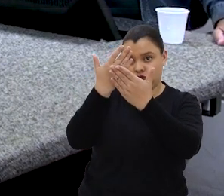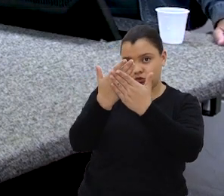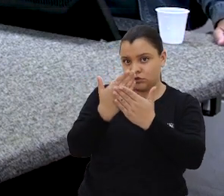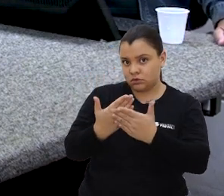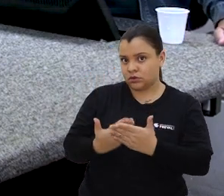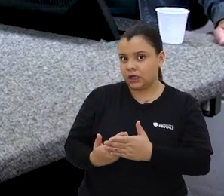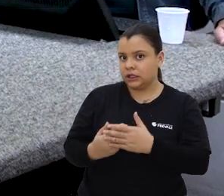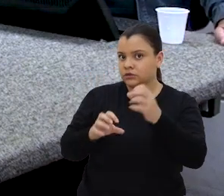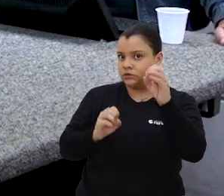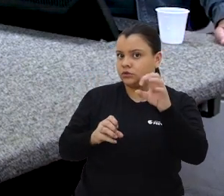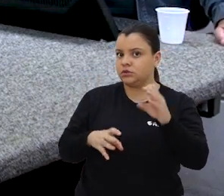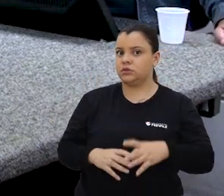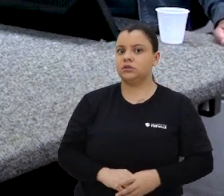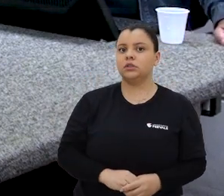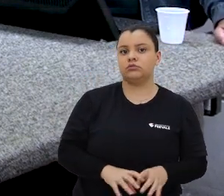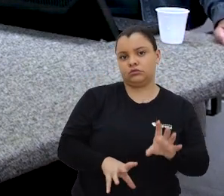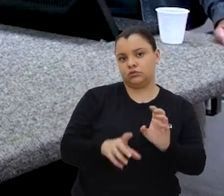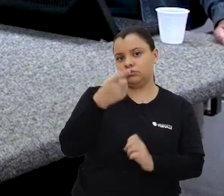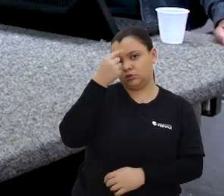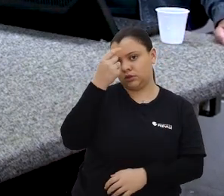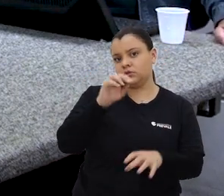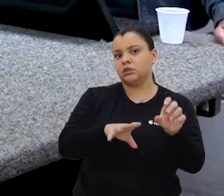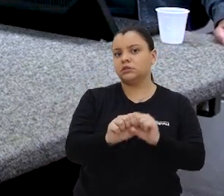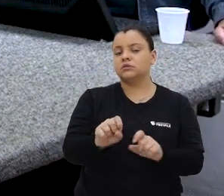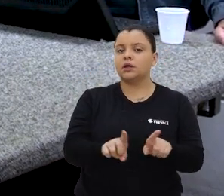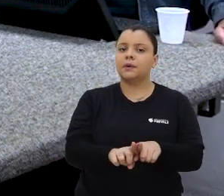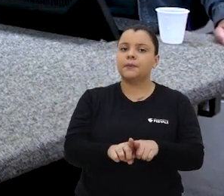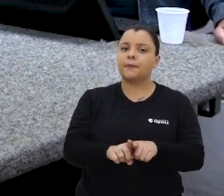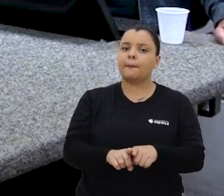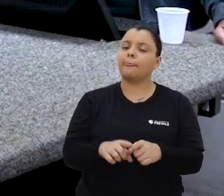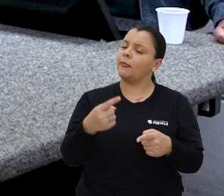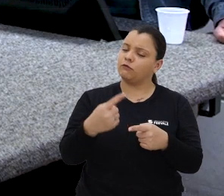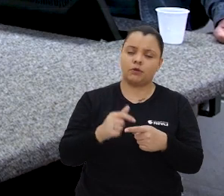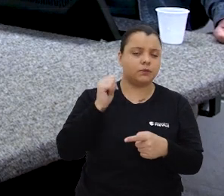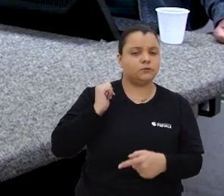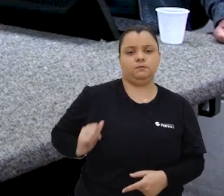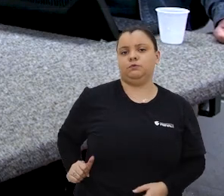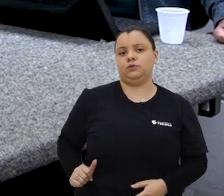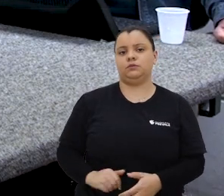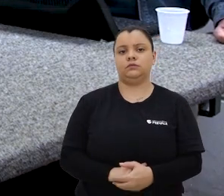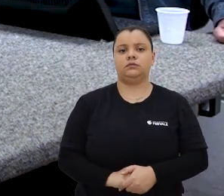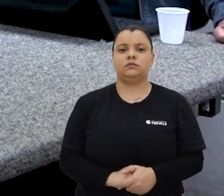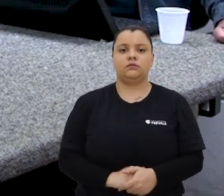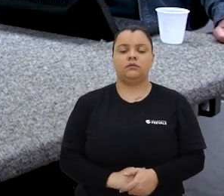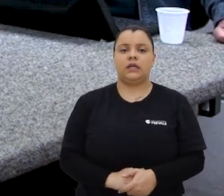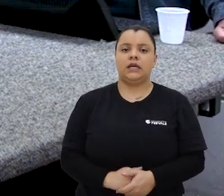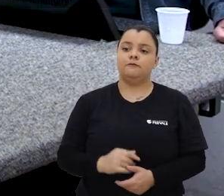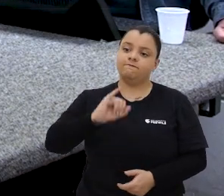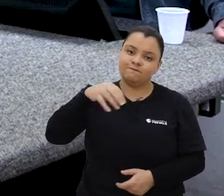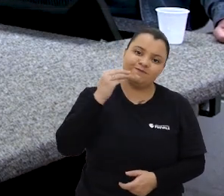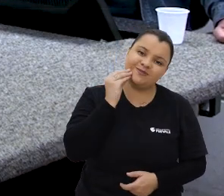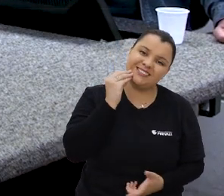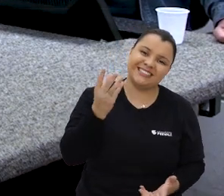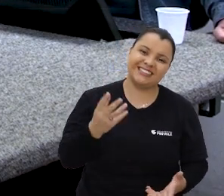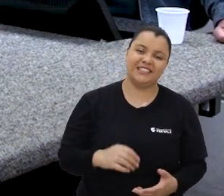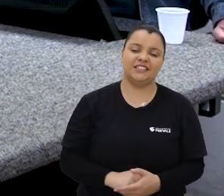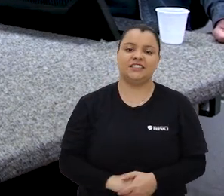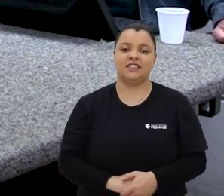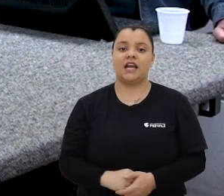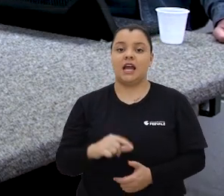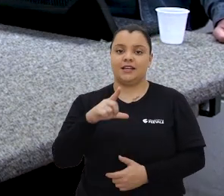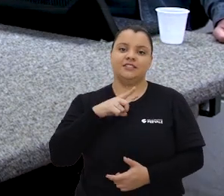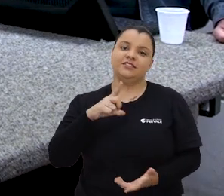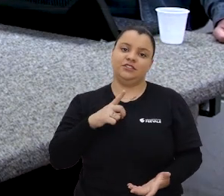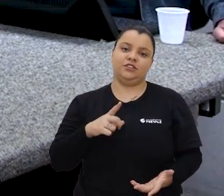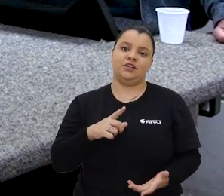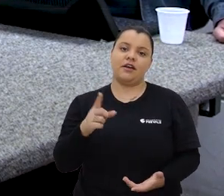e também a fase de graduação, ela toda foi a partir da bolsa de estudo. Né? Foi uma questão de oportunidade que eu